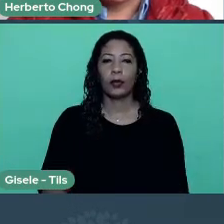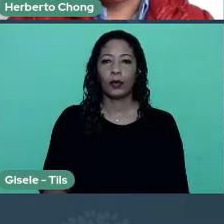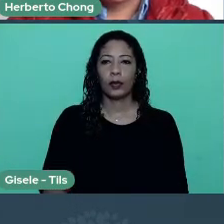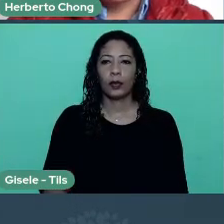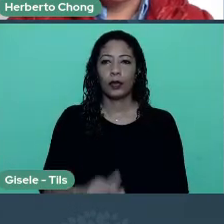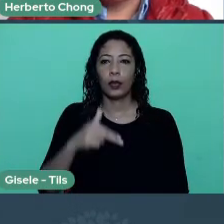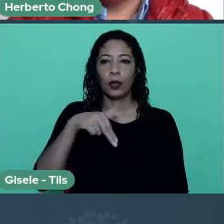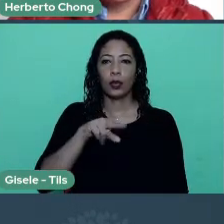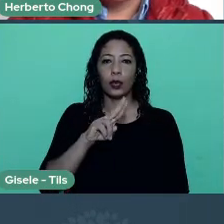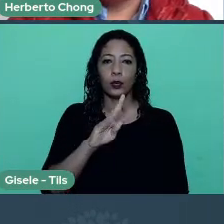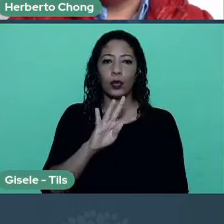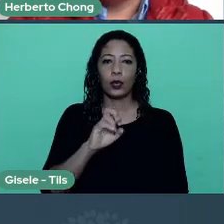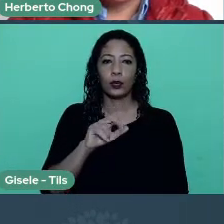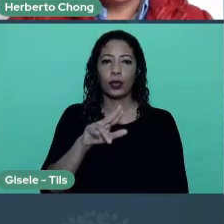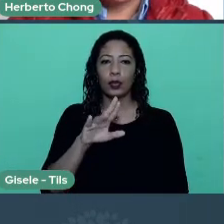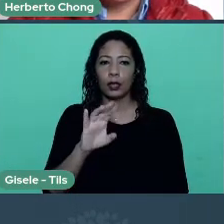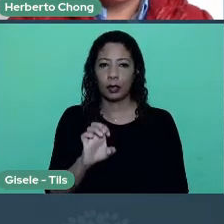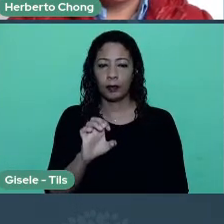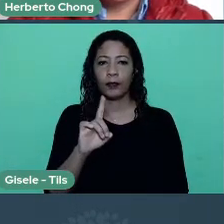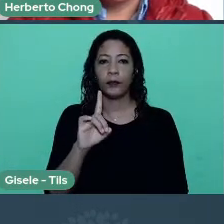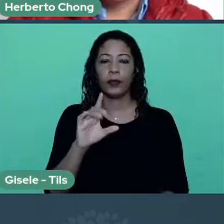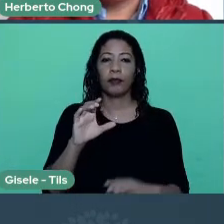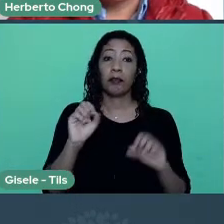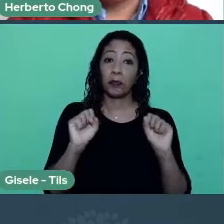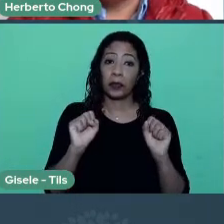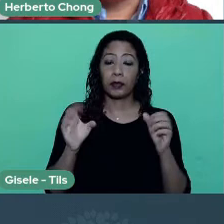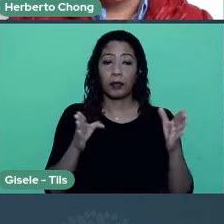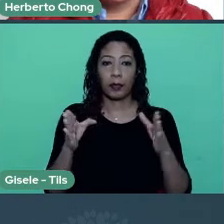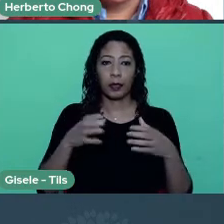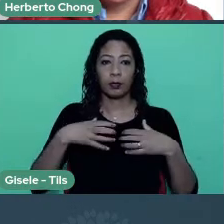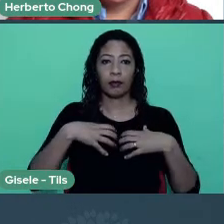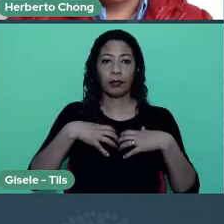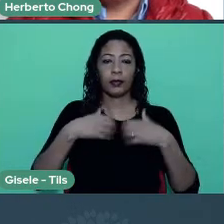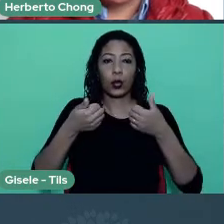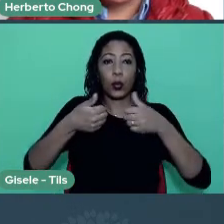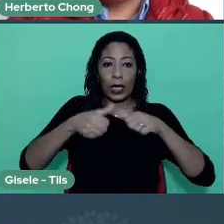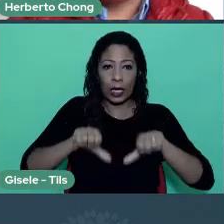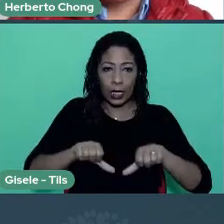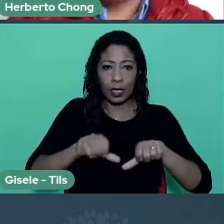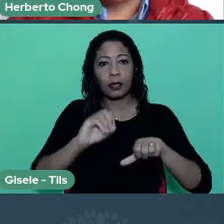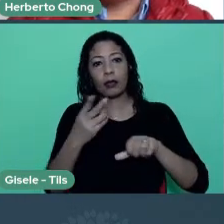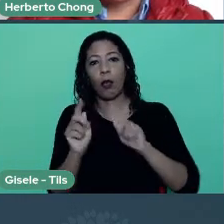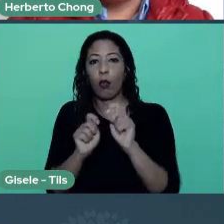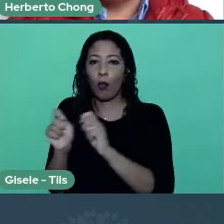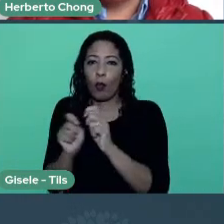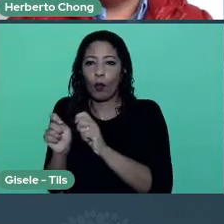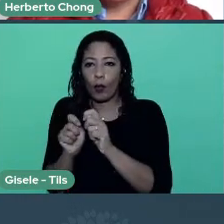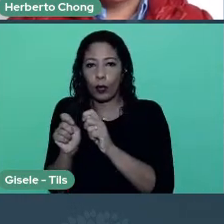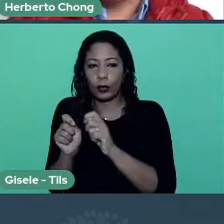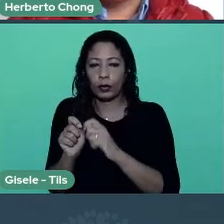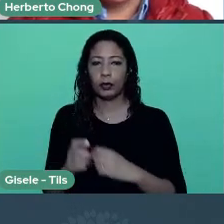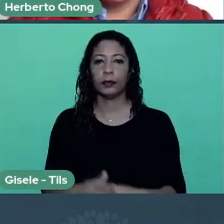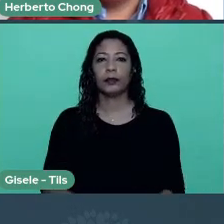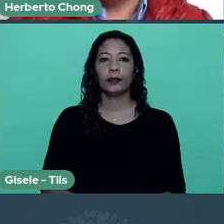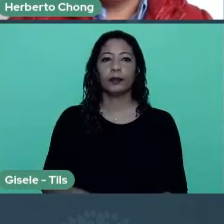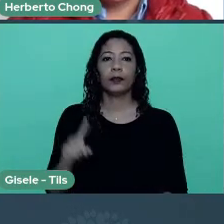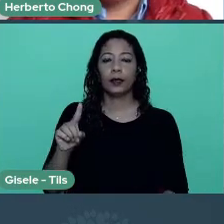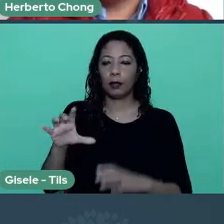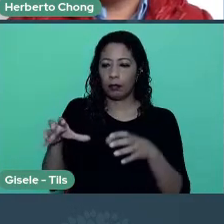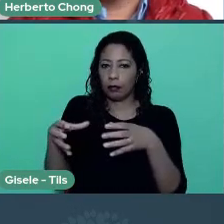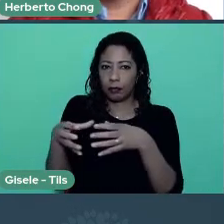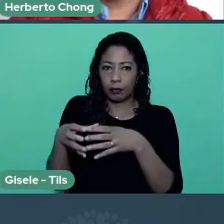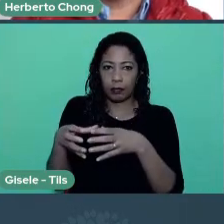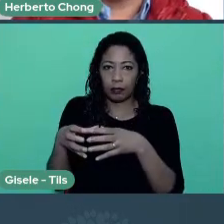Tanto nas crises quanto como controle. E para essa população, a medicação de alívio é